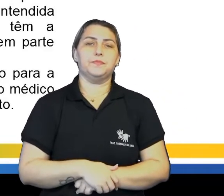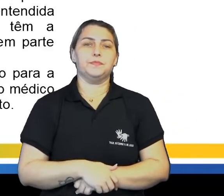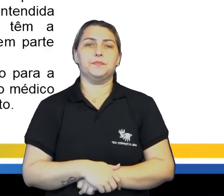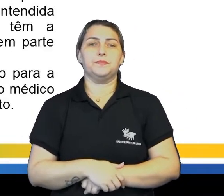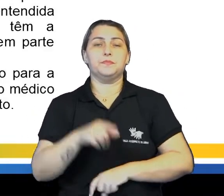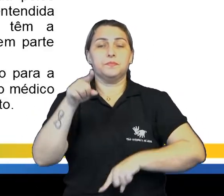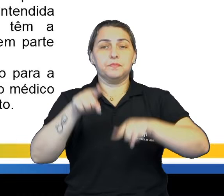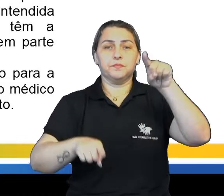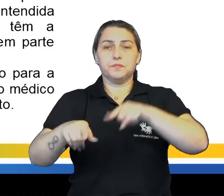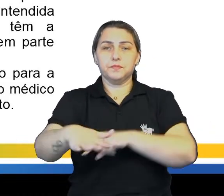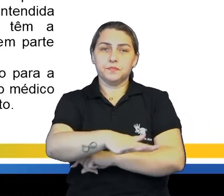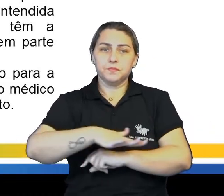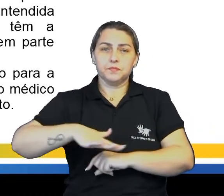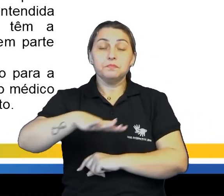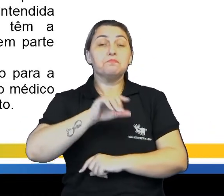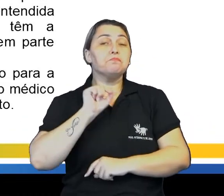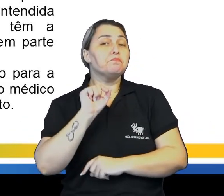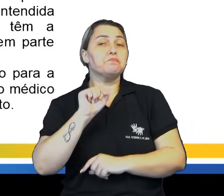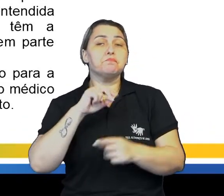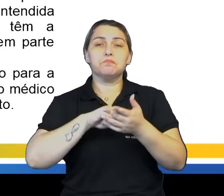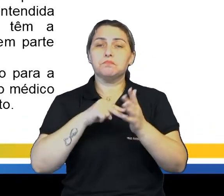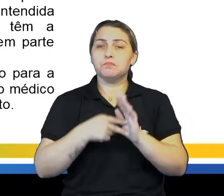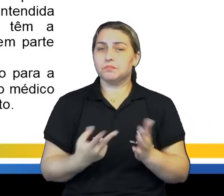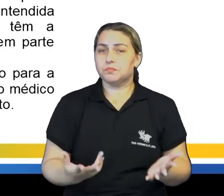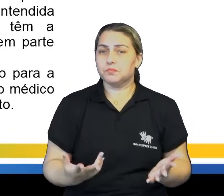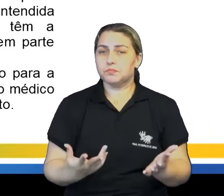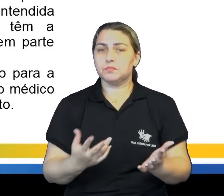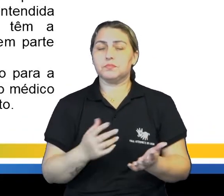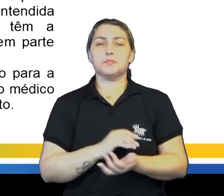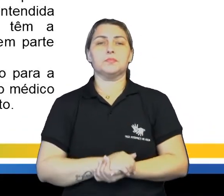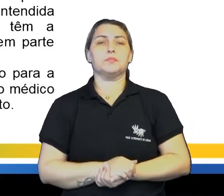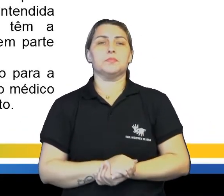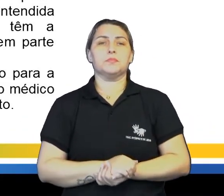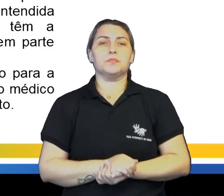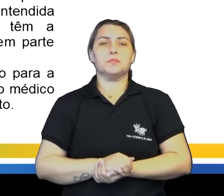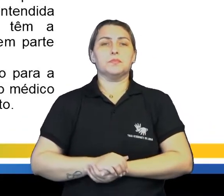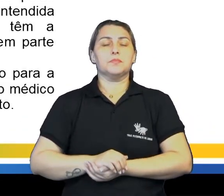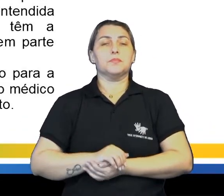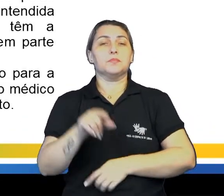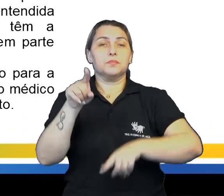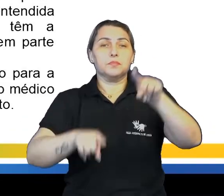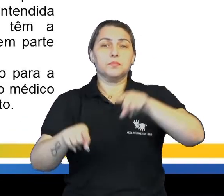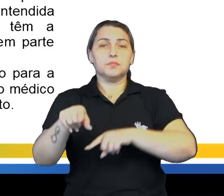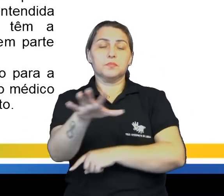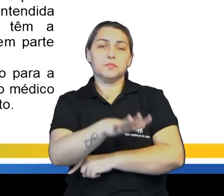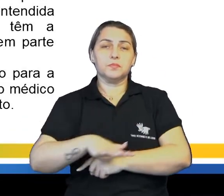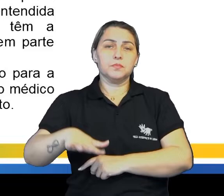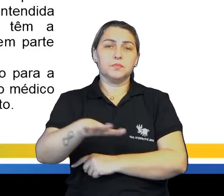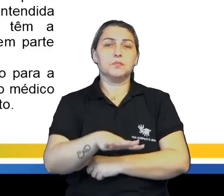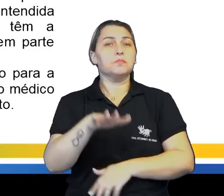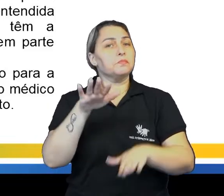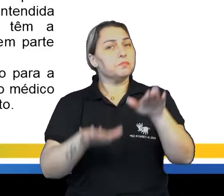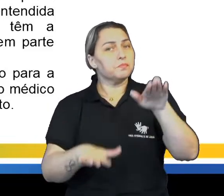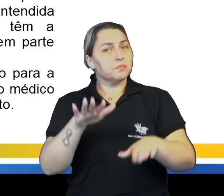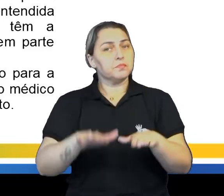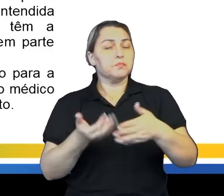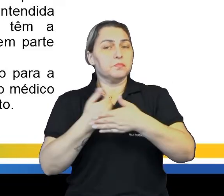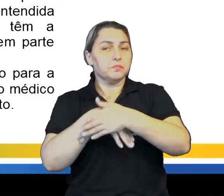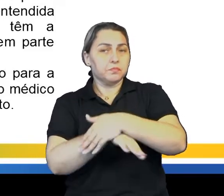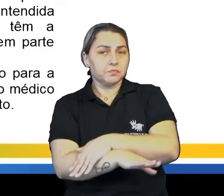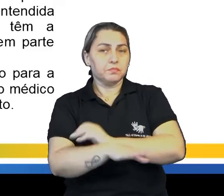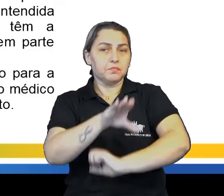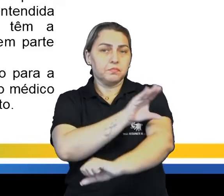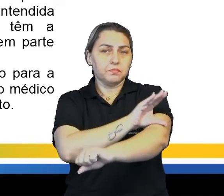à variação social. O que é a variação social? A variação social são as que ocorrem de acordo com os